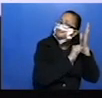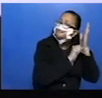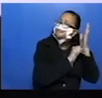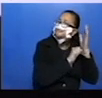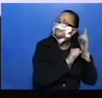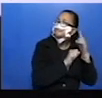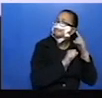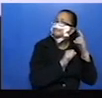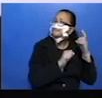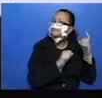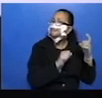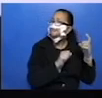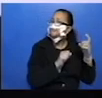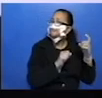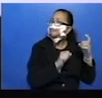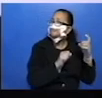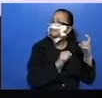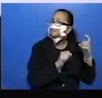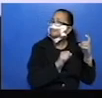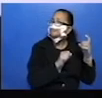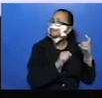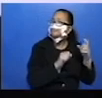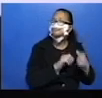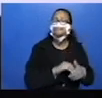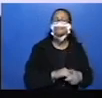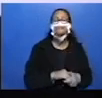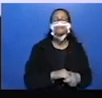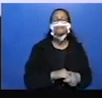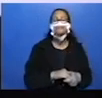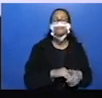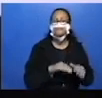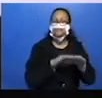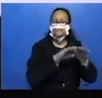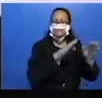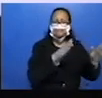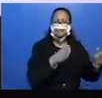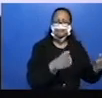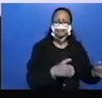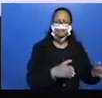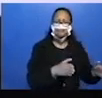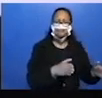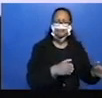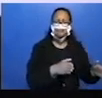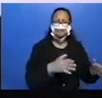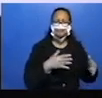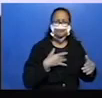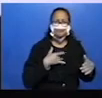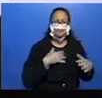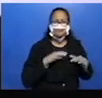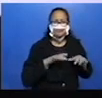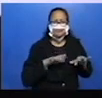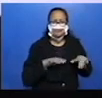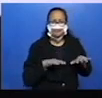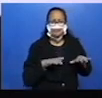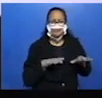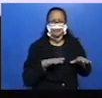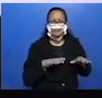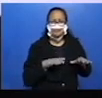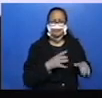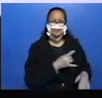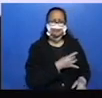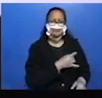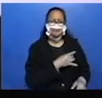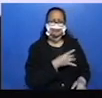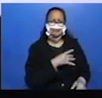sussurro de além-túmulo, que me fez sentir calafrios e me deixou com os cabelos